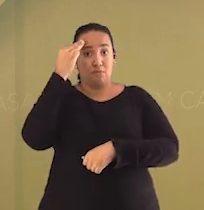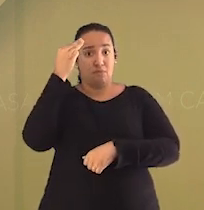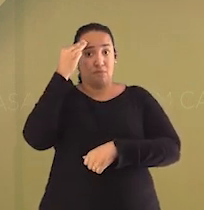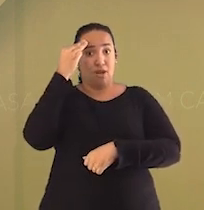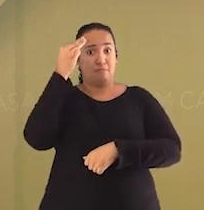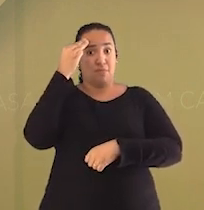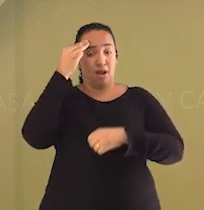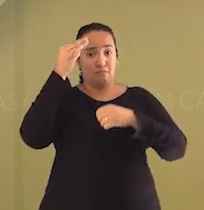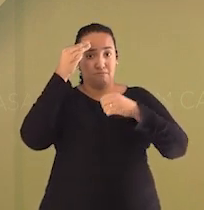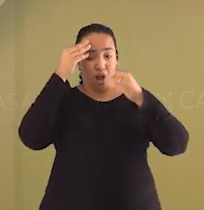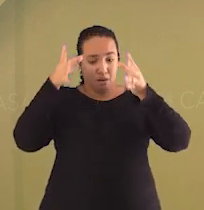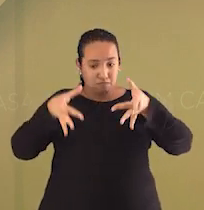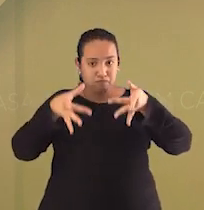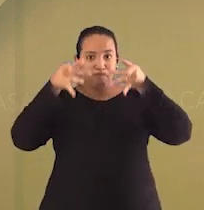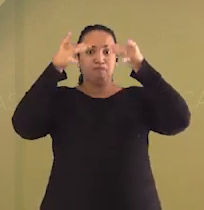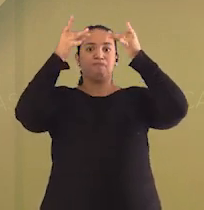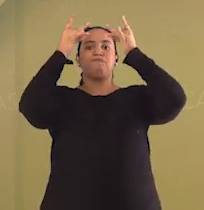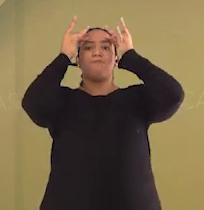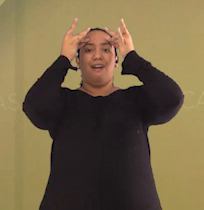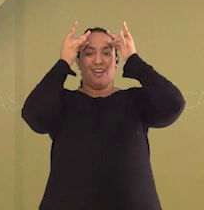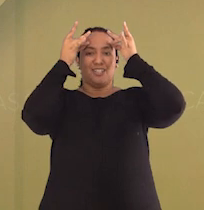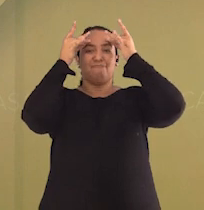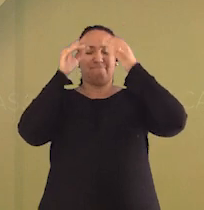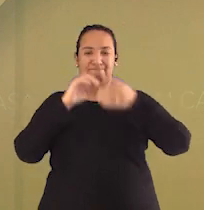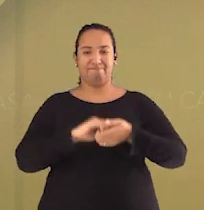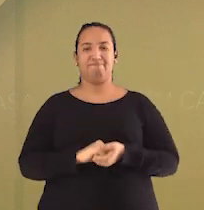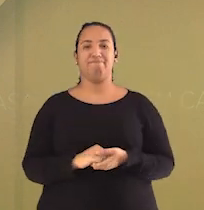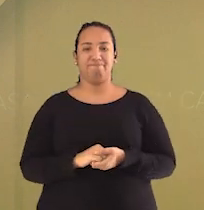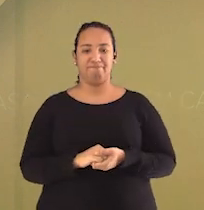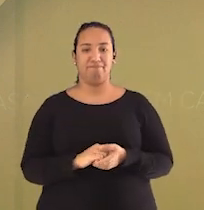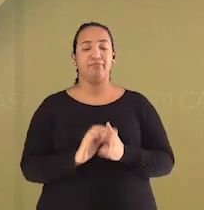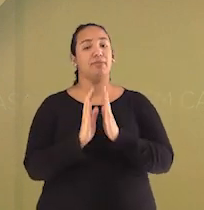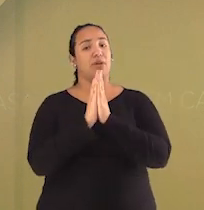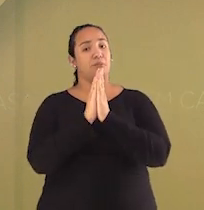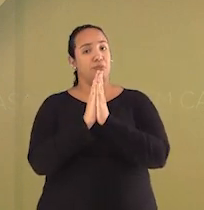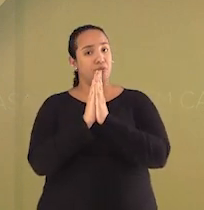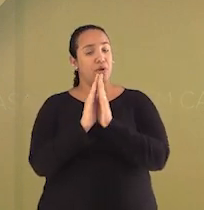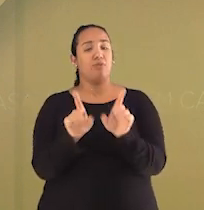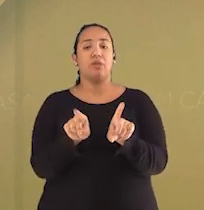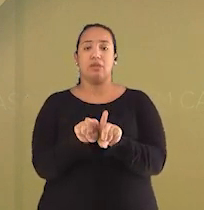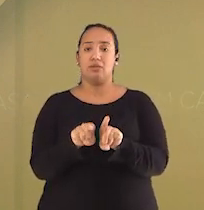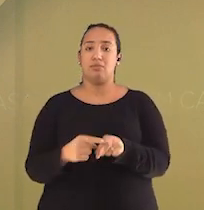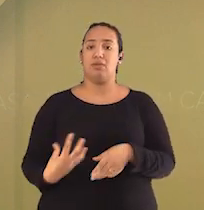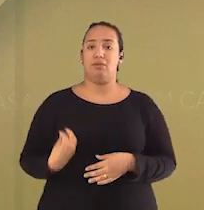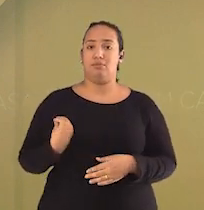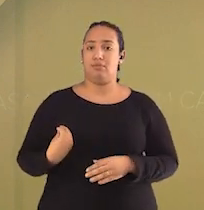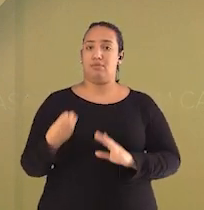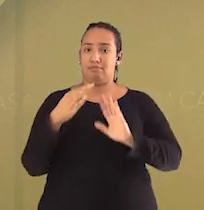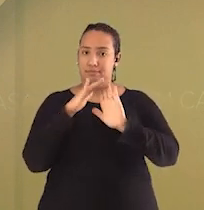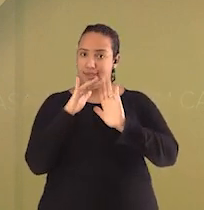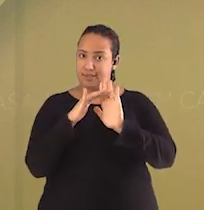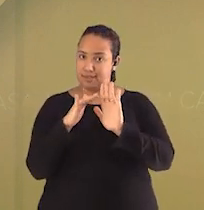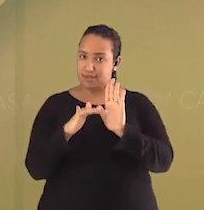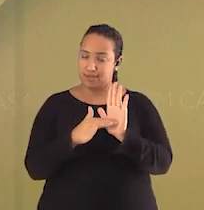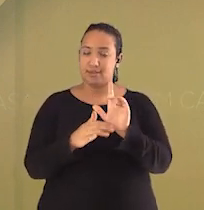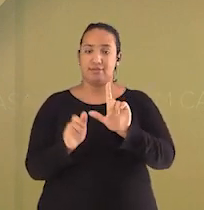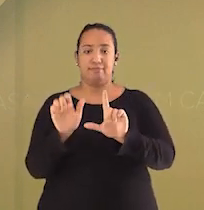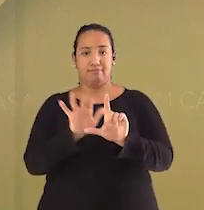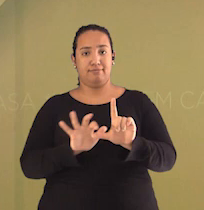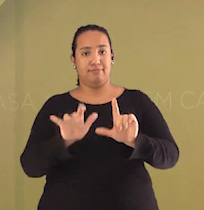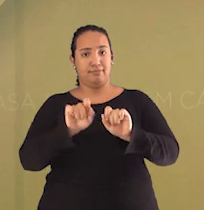você pratica, melhor você fica. Por favor, registrem suas presenças por meio do QR Code na